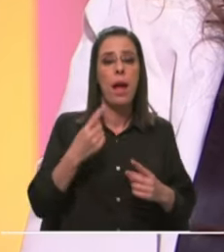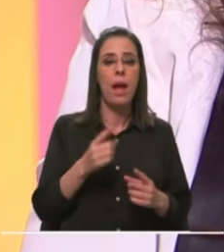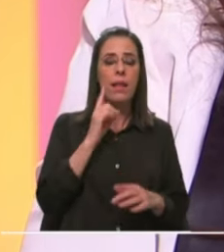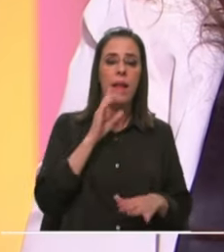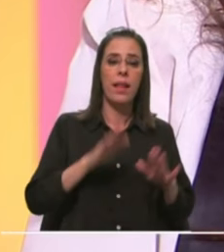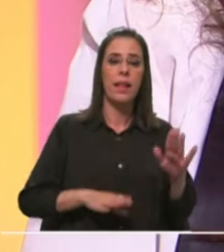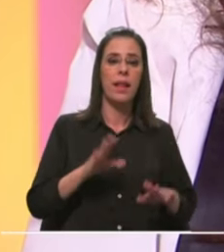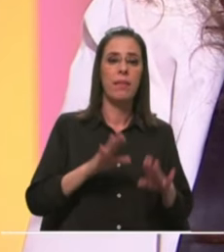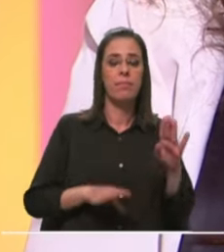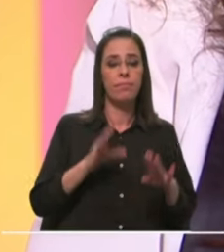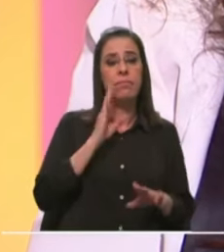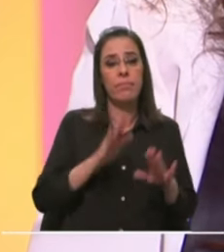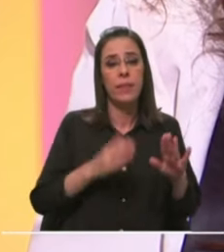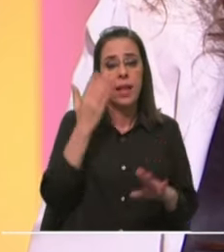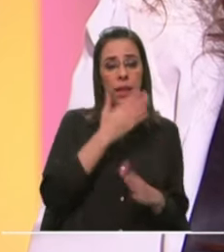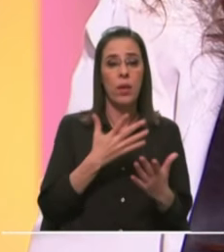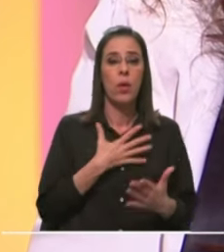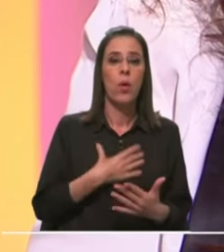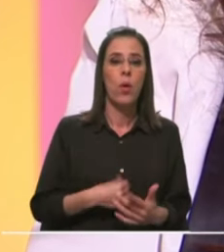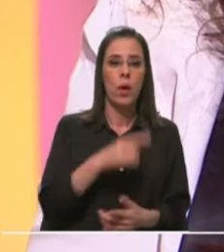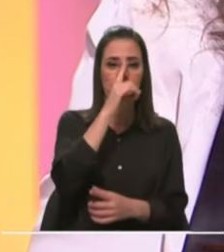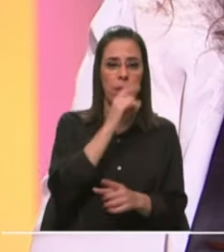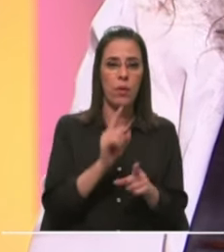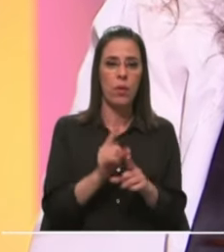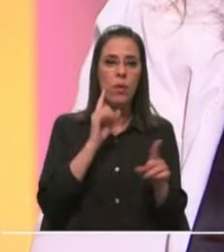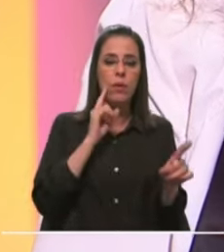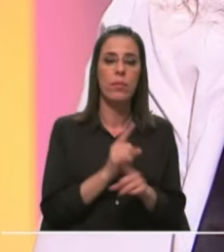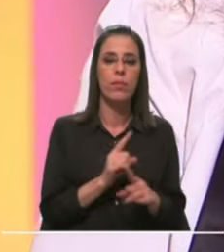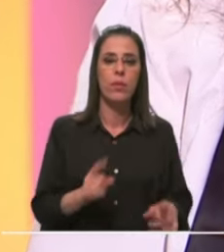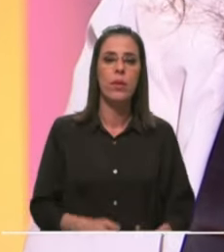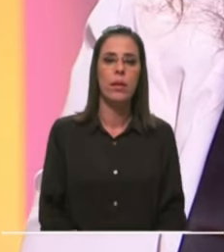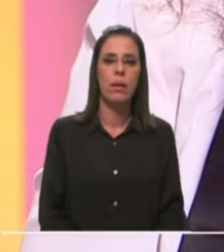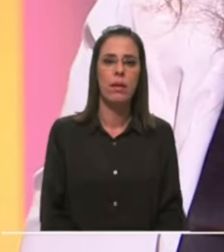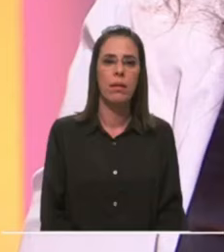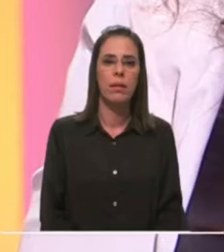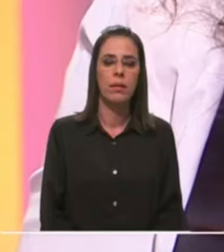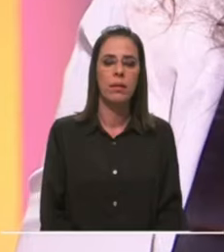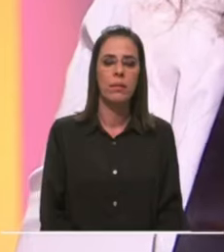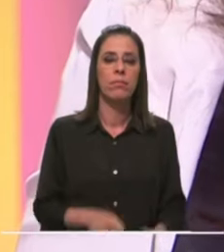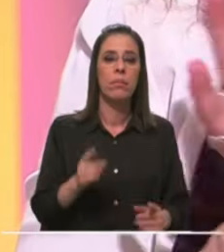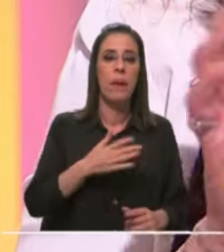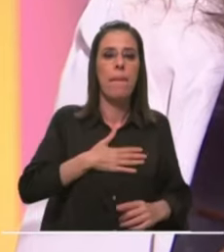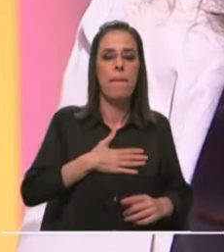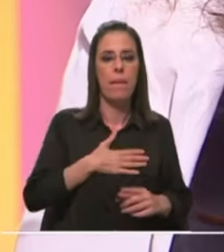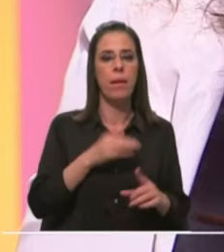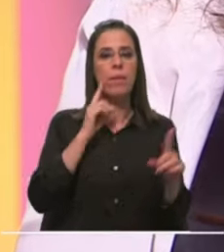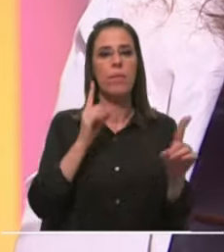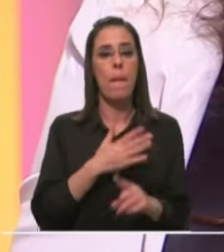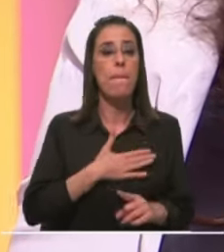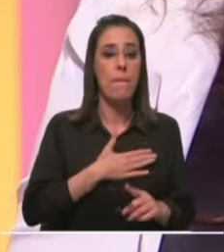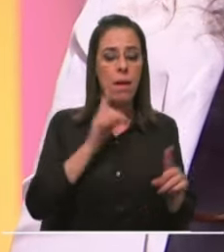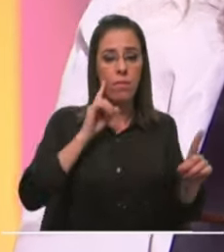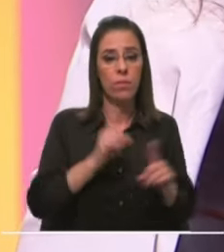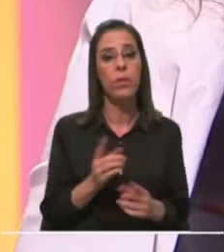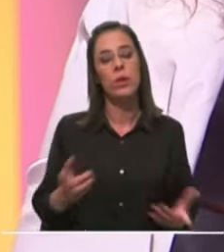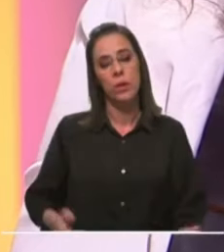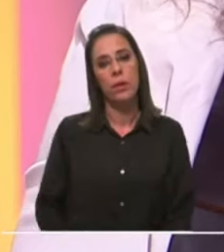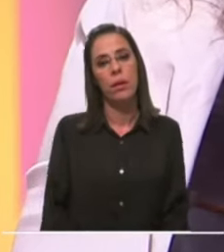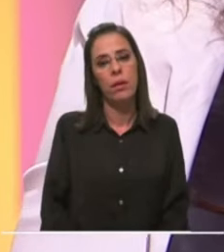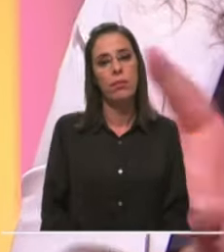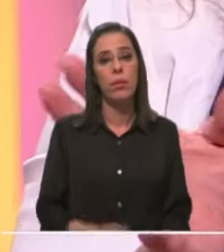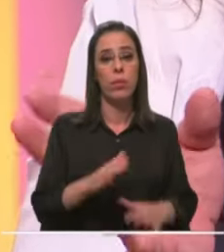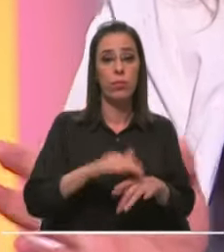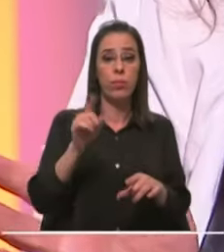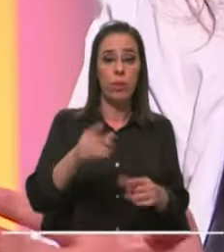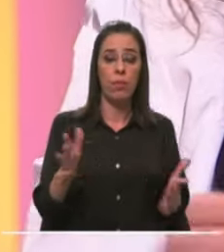dias há dias gosto de Recordar como música H Hum que ela era uma amante de música aliás é por